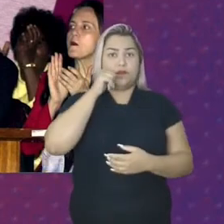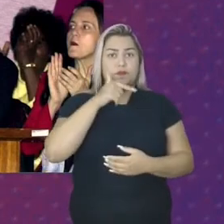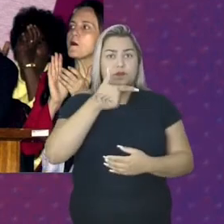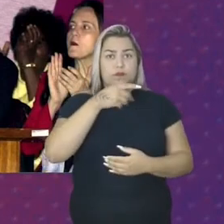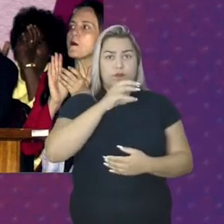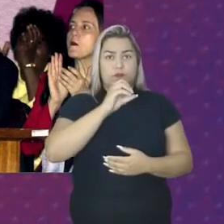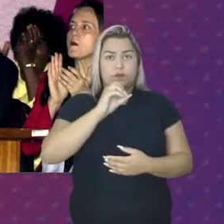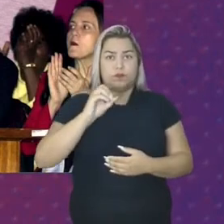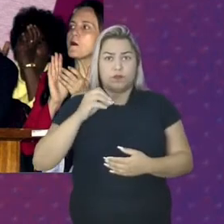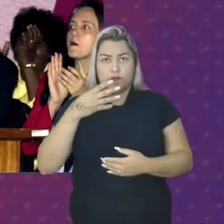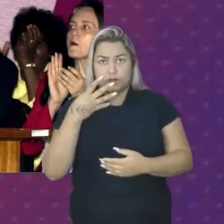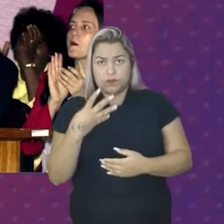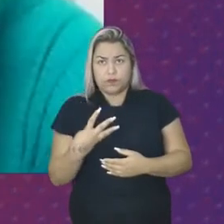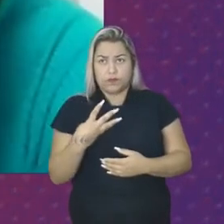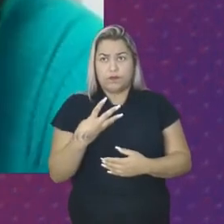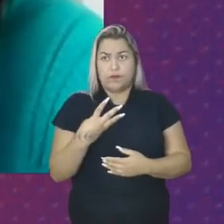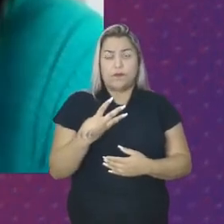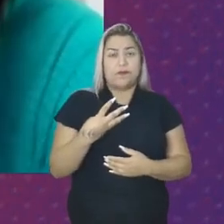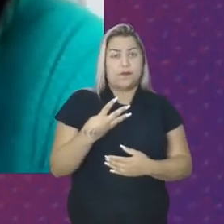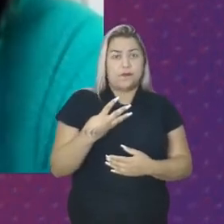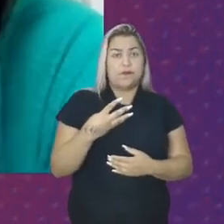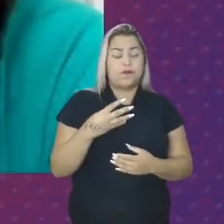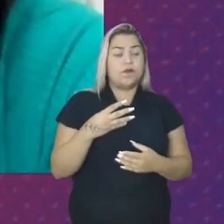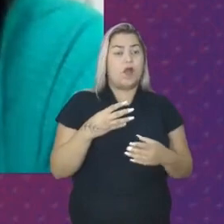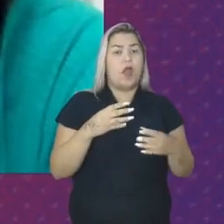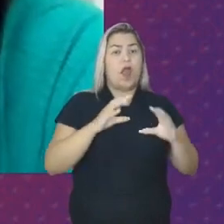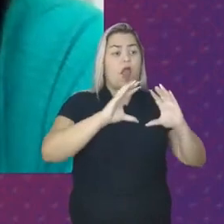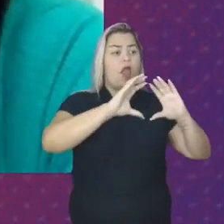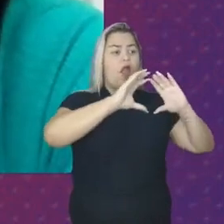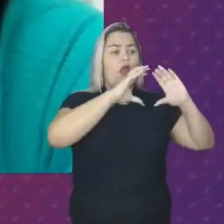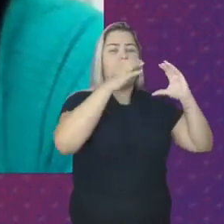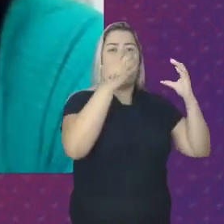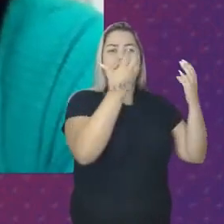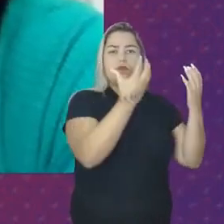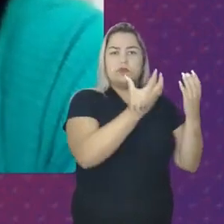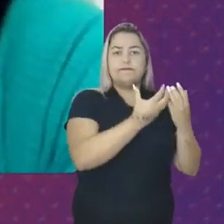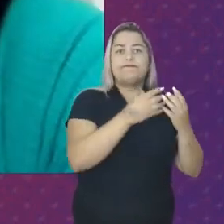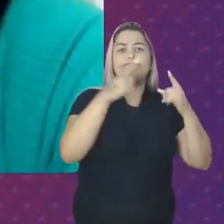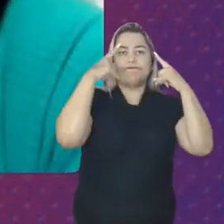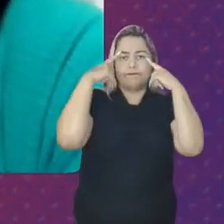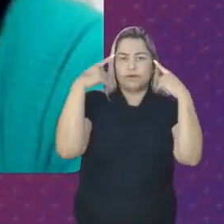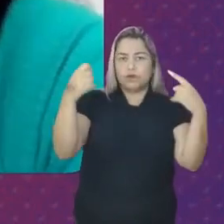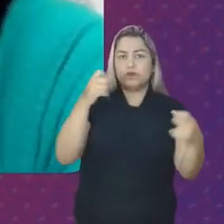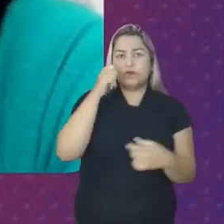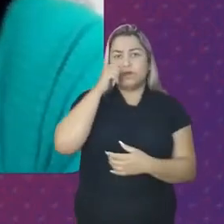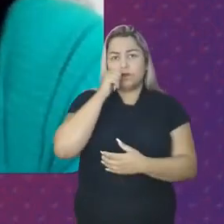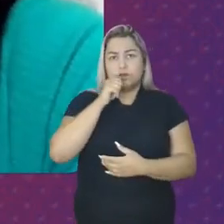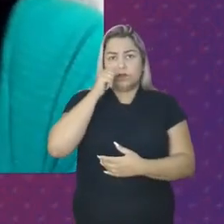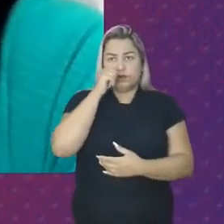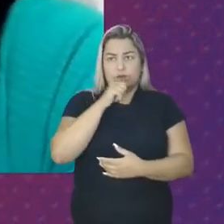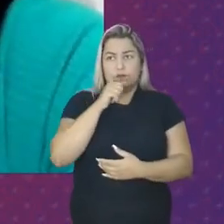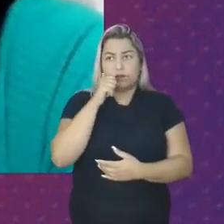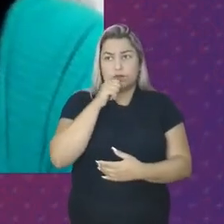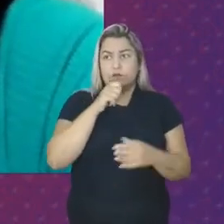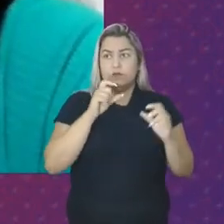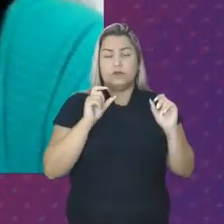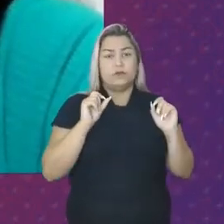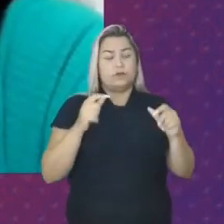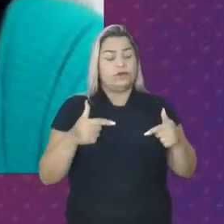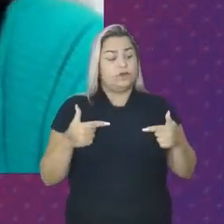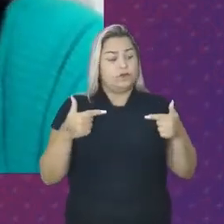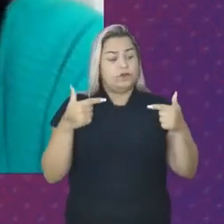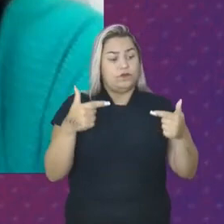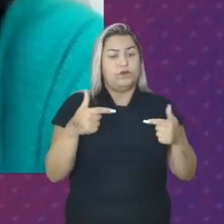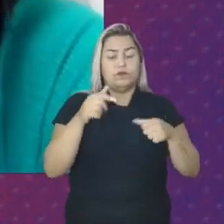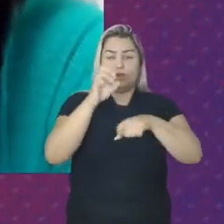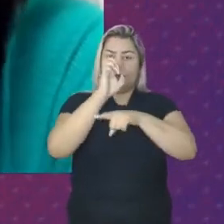2004. E dessa conferência, a sociedade já apontava a violência contra a mulher como uma questão relevante a ser enfrentada